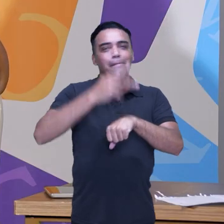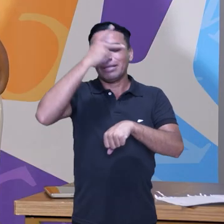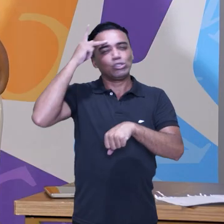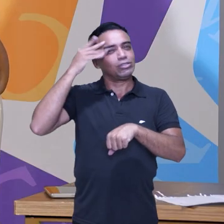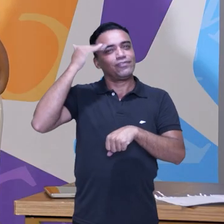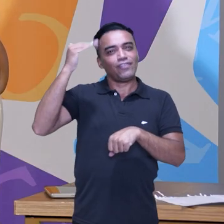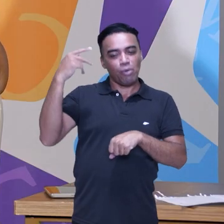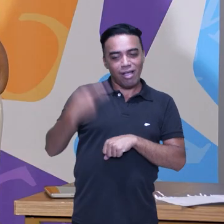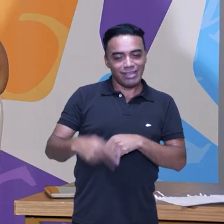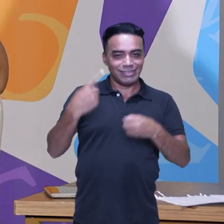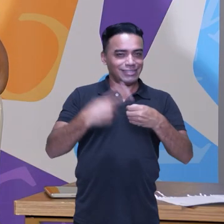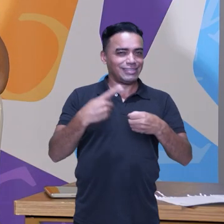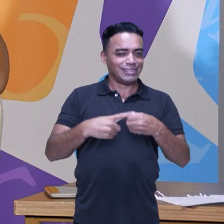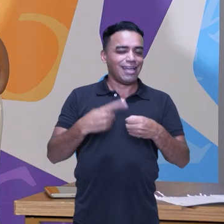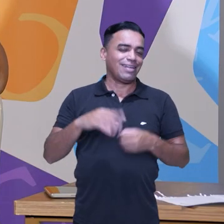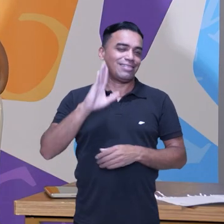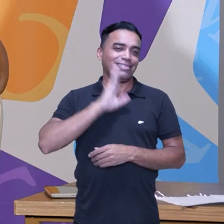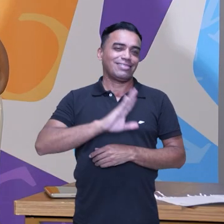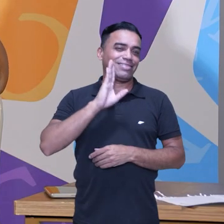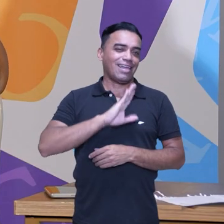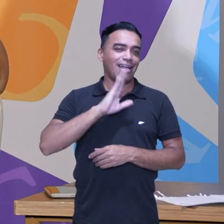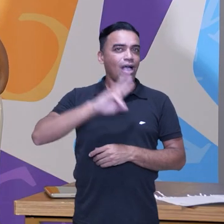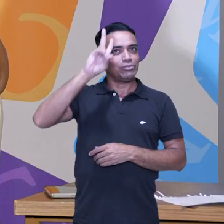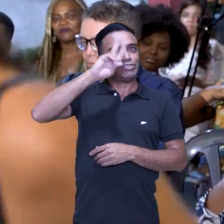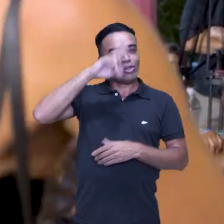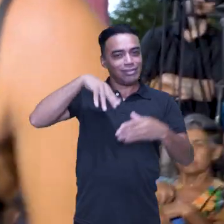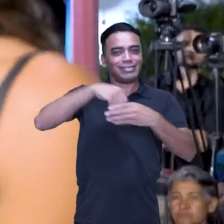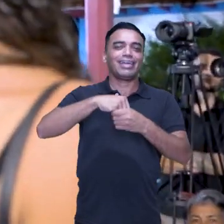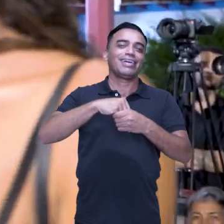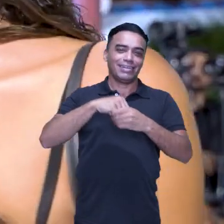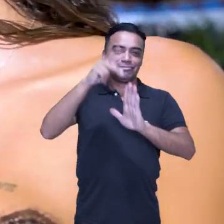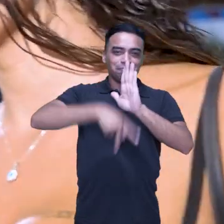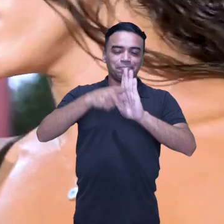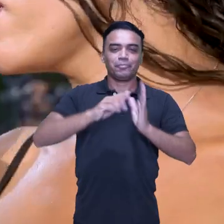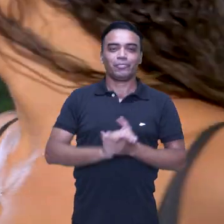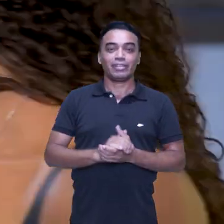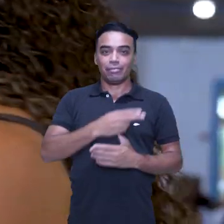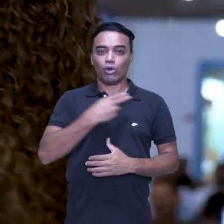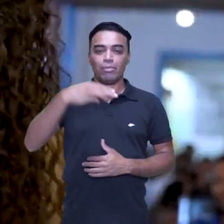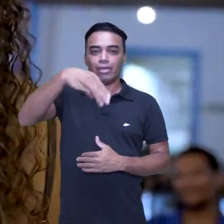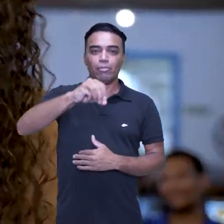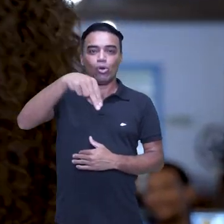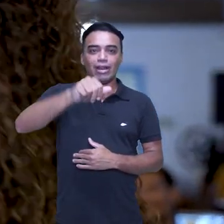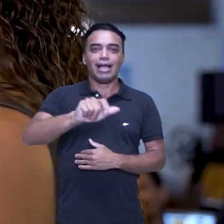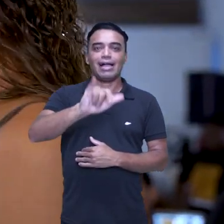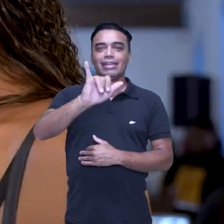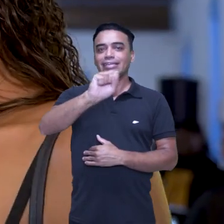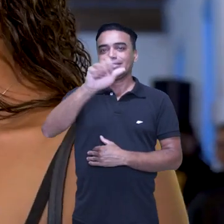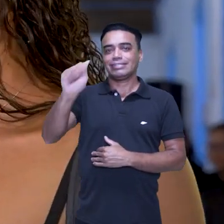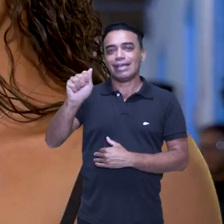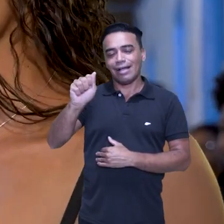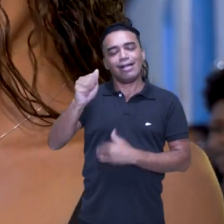nossa cidade. Então, ficou muito bacana também essa história deles aí. Meu nome é Mona Lisa e eu gostaria de agradecer a Rose